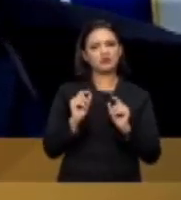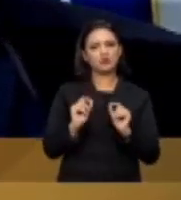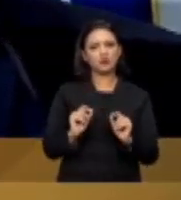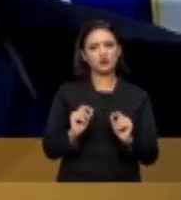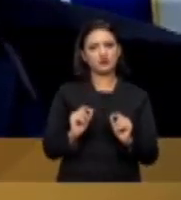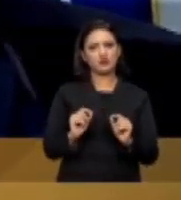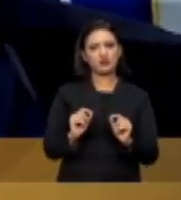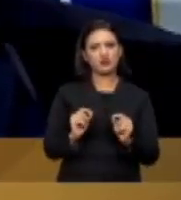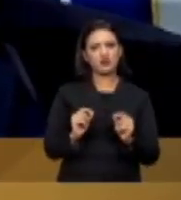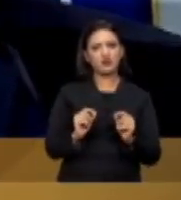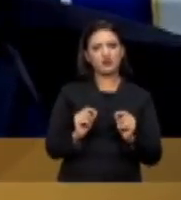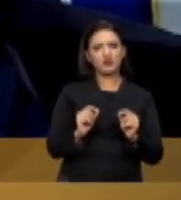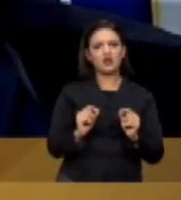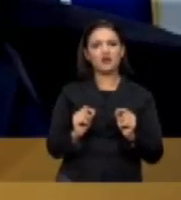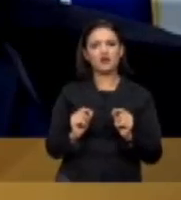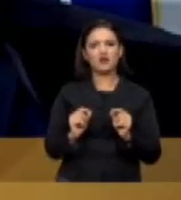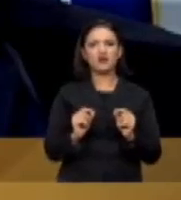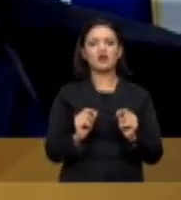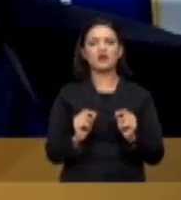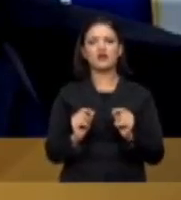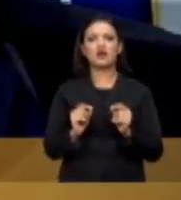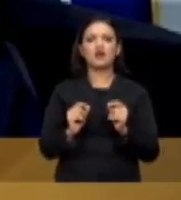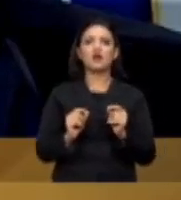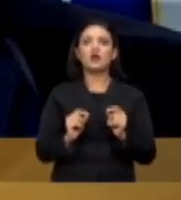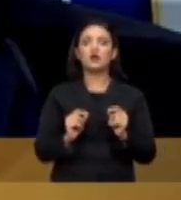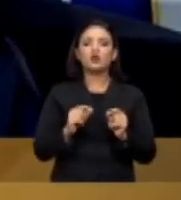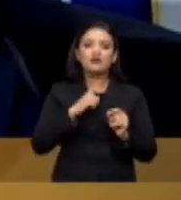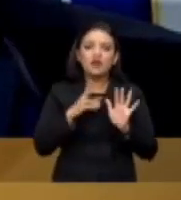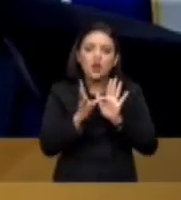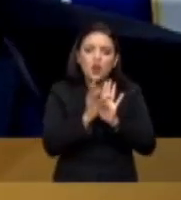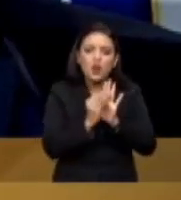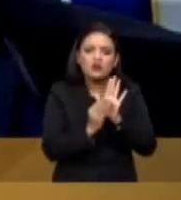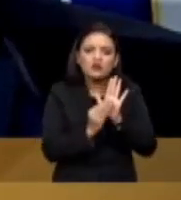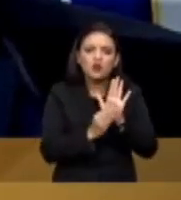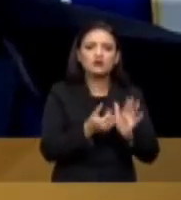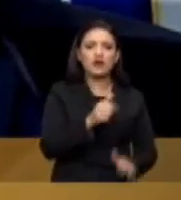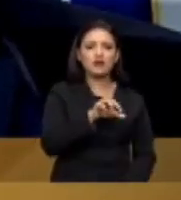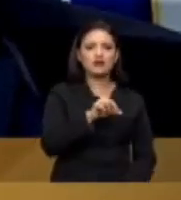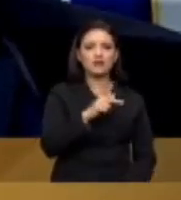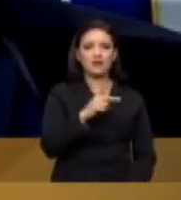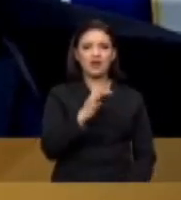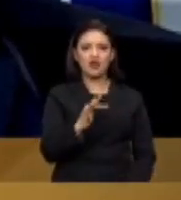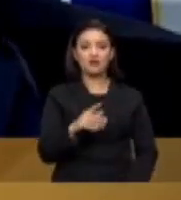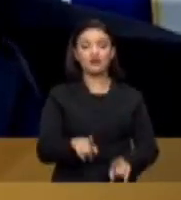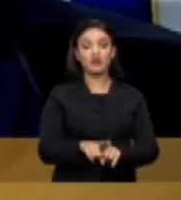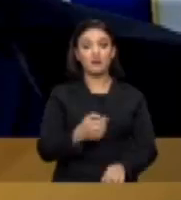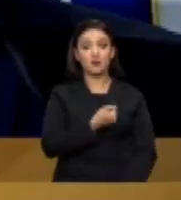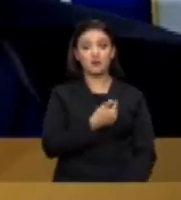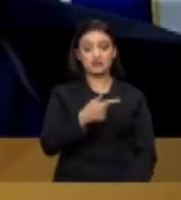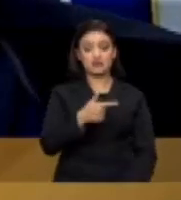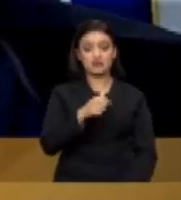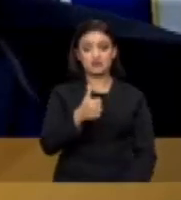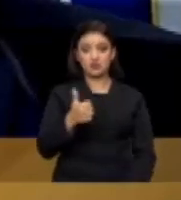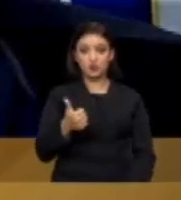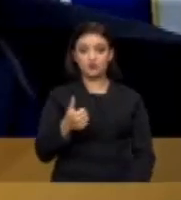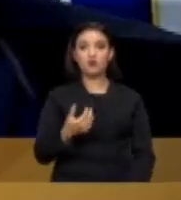parcial de objetos entre essa arguição e a de número 701, na qual a ANAJURE